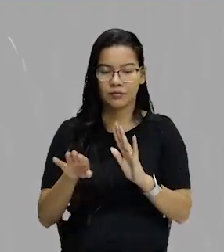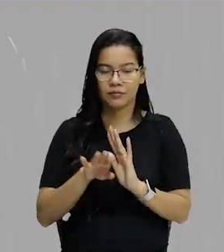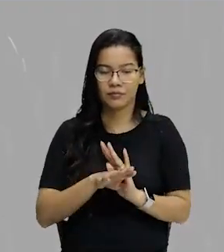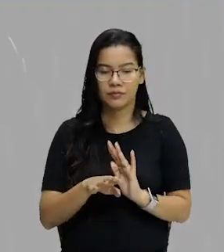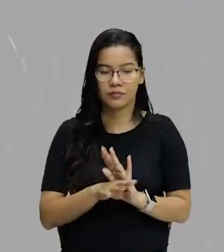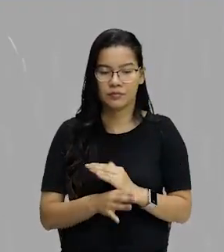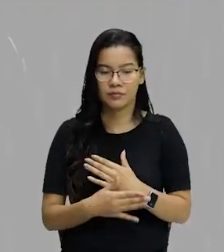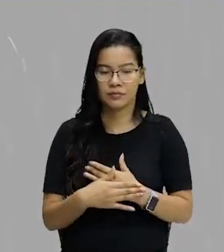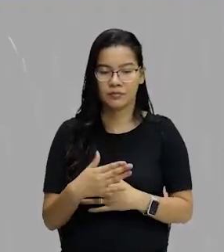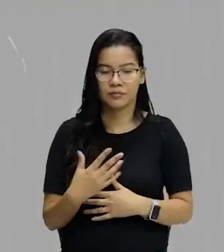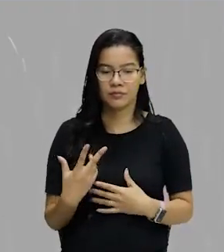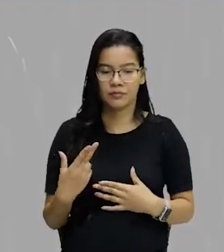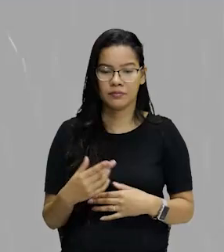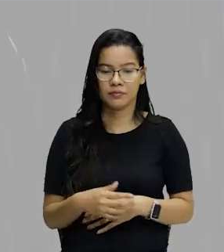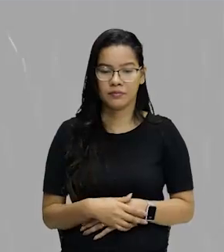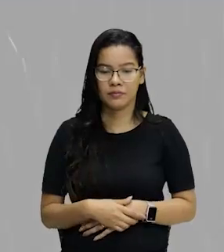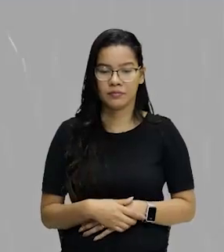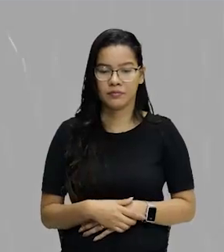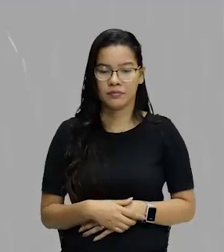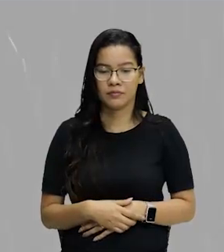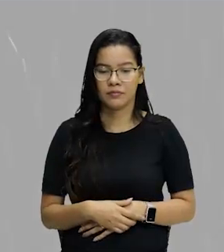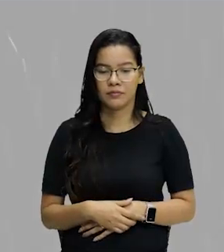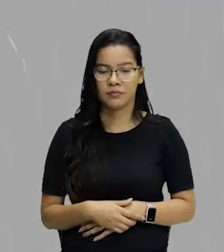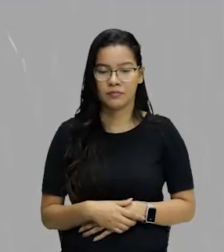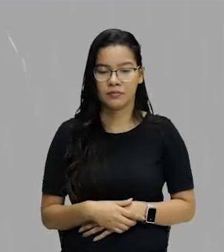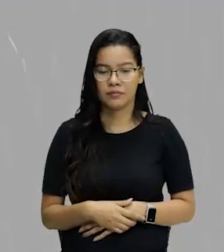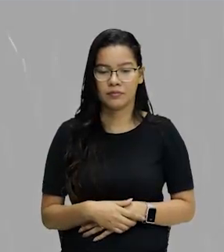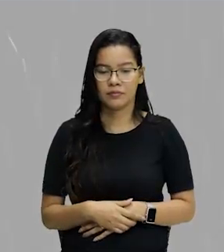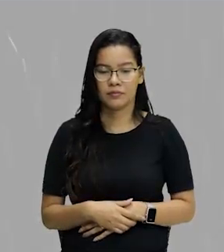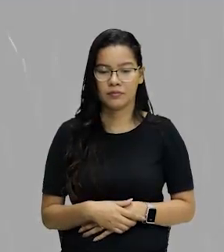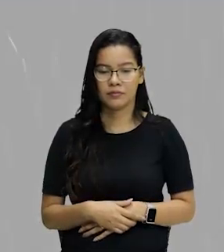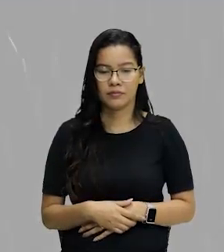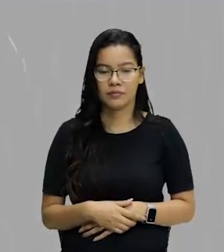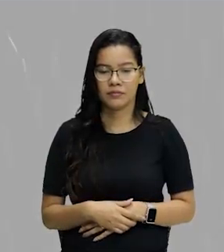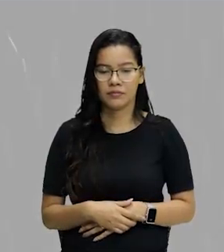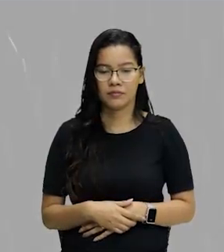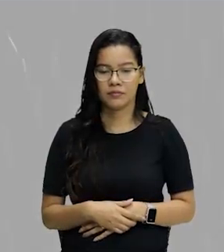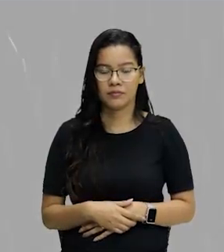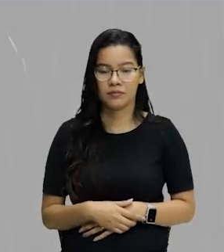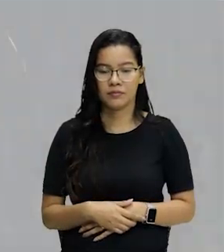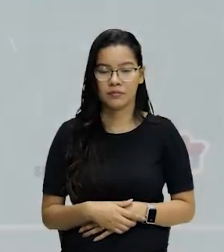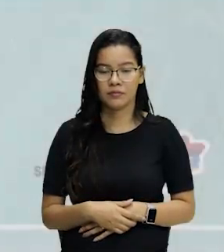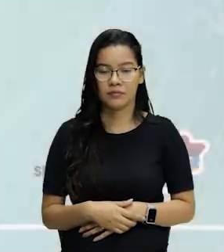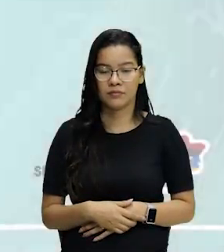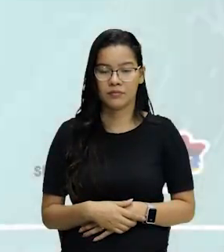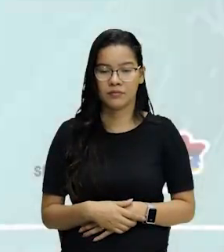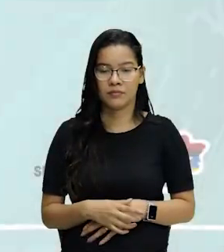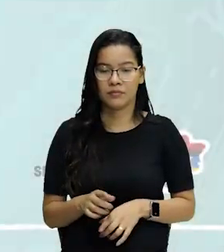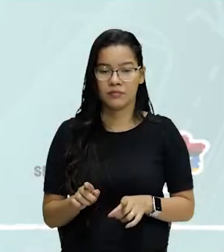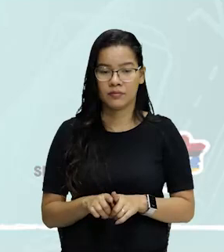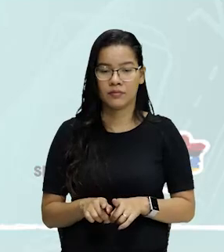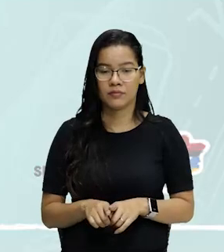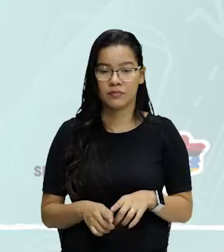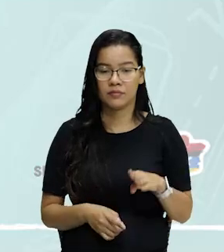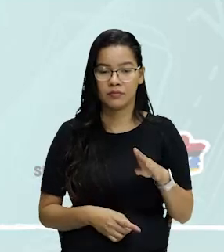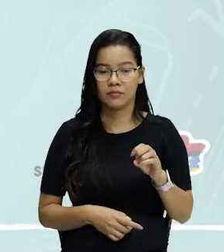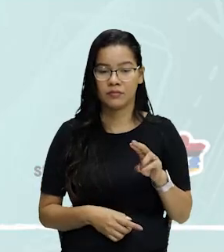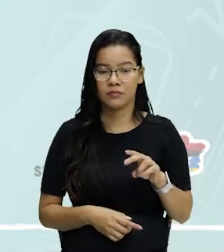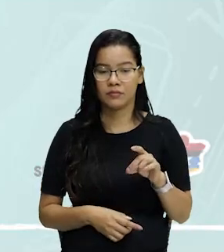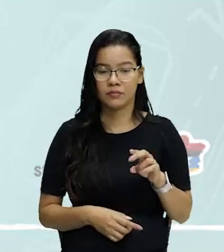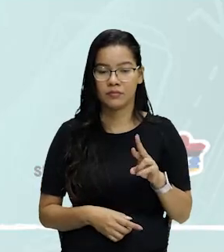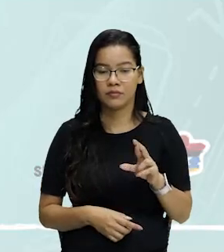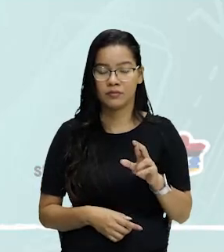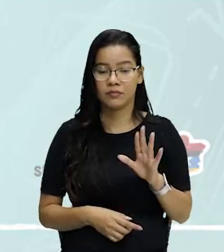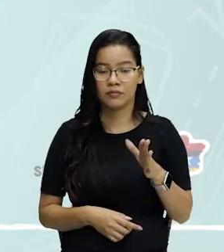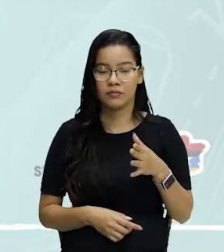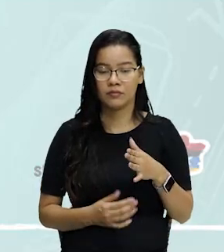alto mais rápido. Tá certo? Uma parede de 15 metros. Escalada bordê, até já falei para vocês quando eu